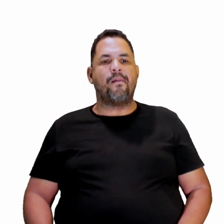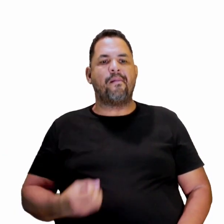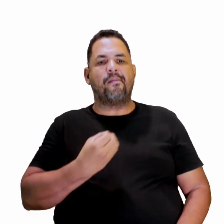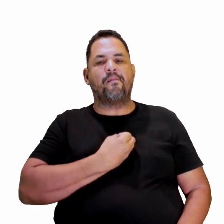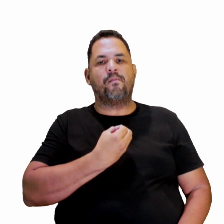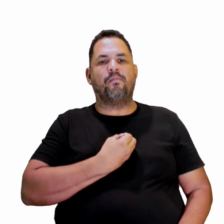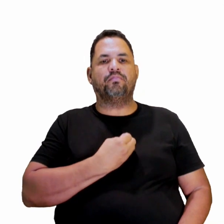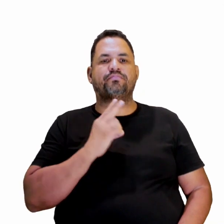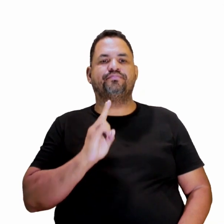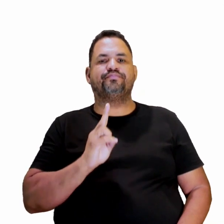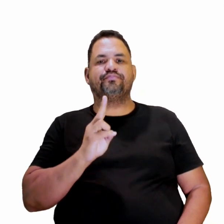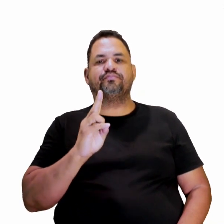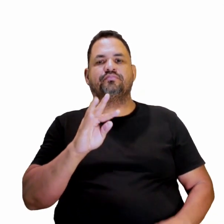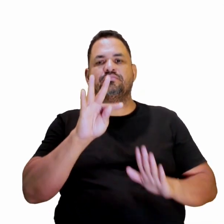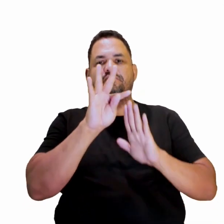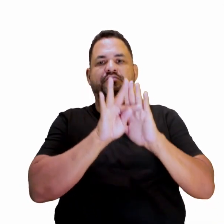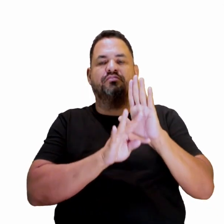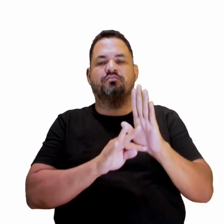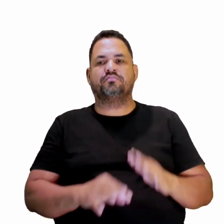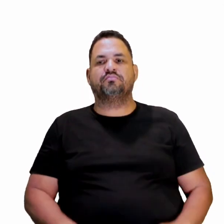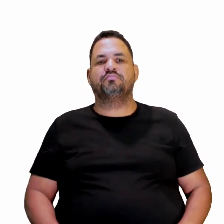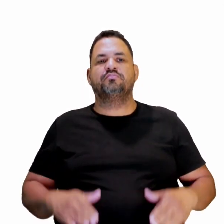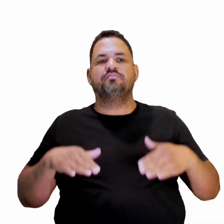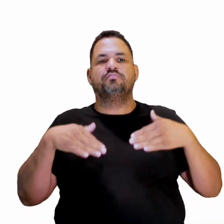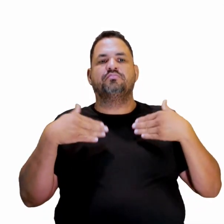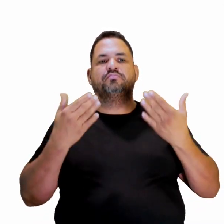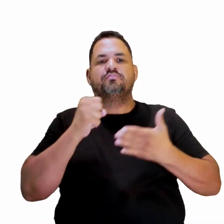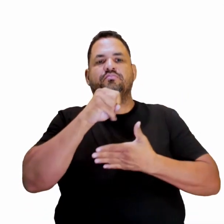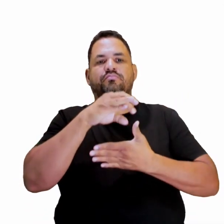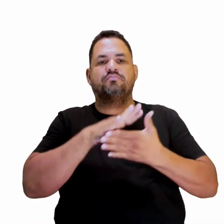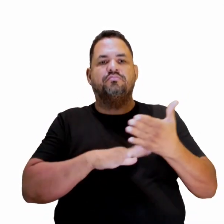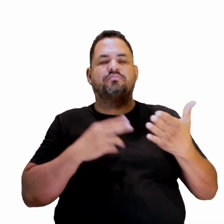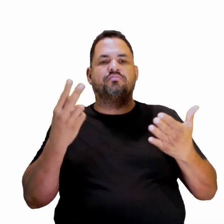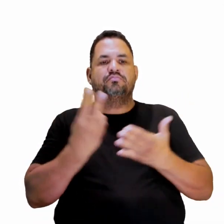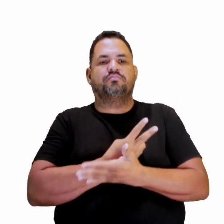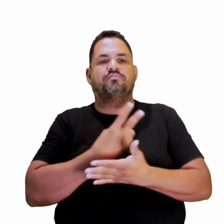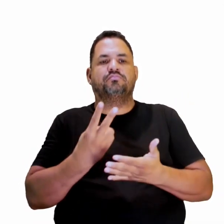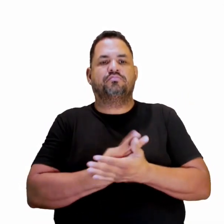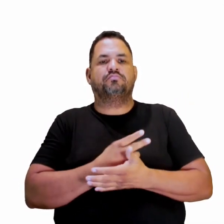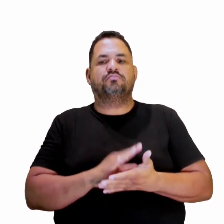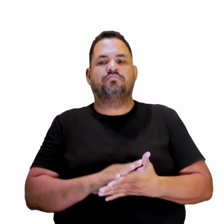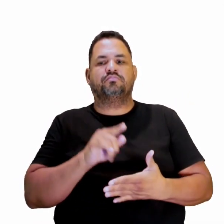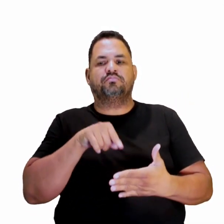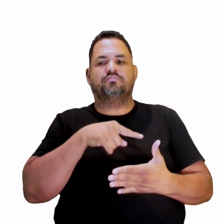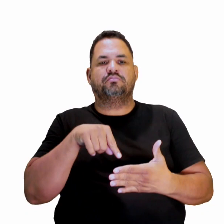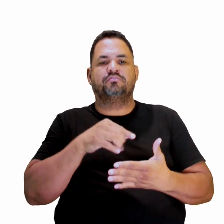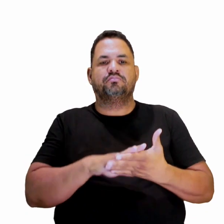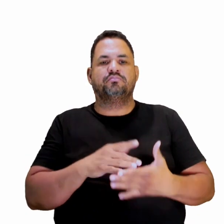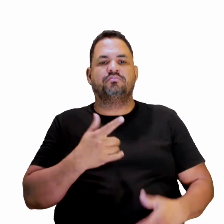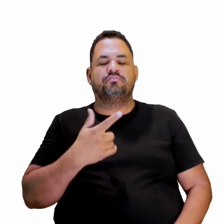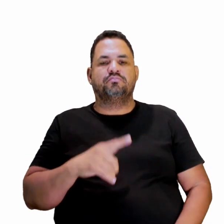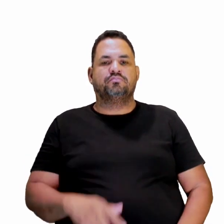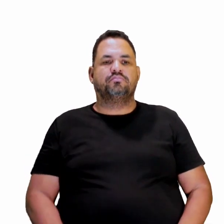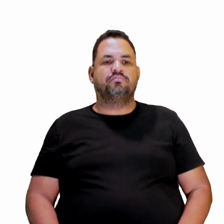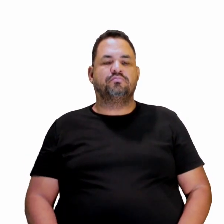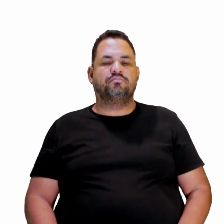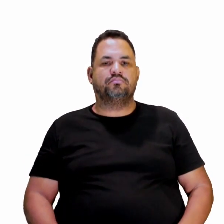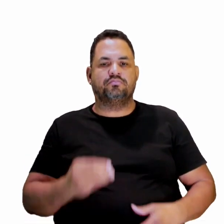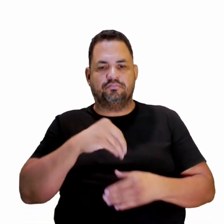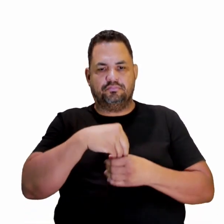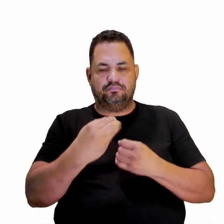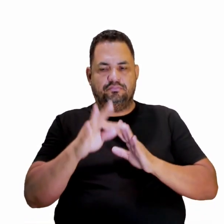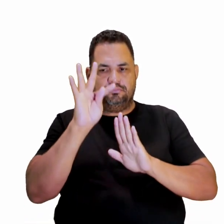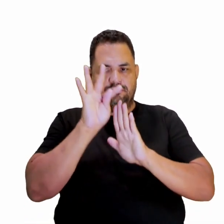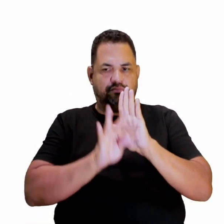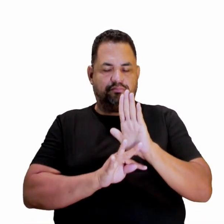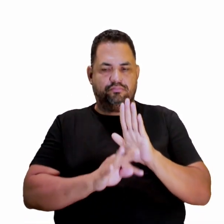Questão 2. Continuando com o texto The Betrayal, qual é a alternativa incorreta? Então aqui você vai marcar uma coisa que não faz parte